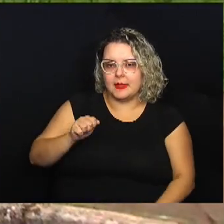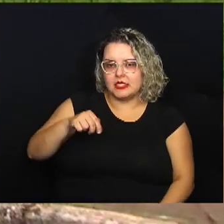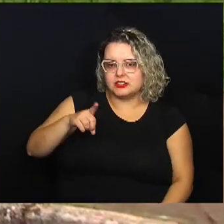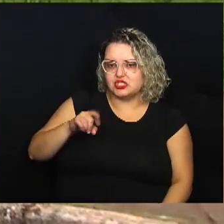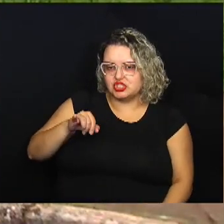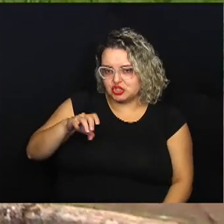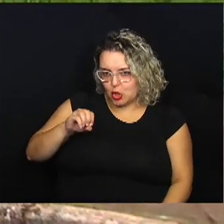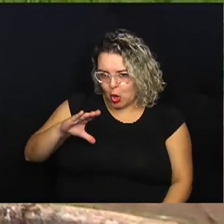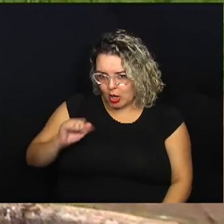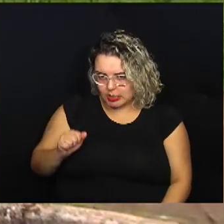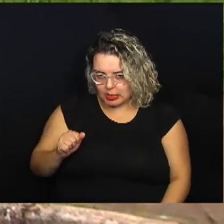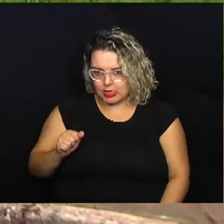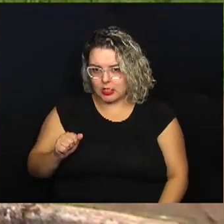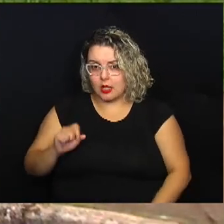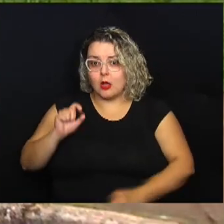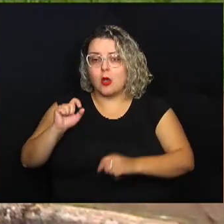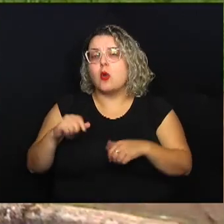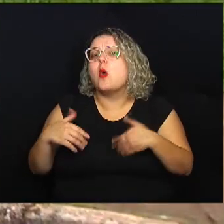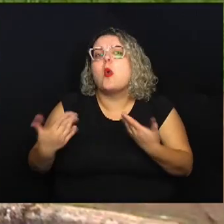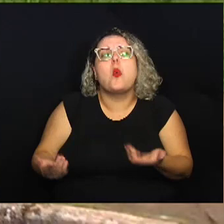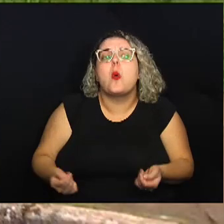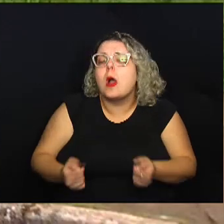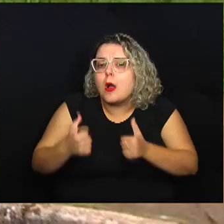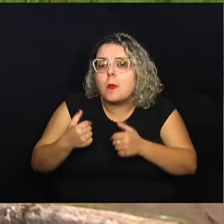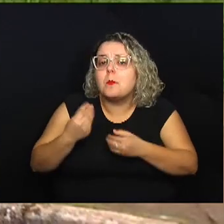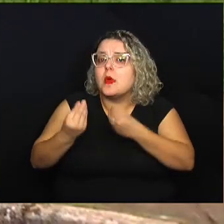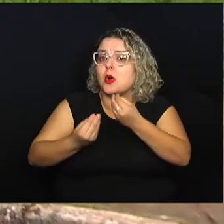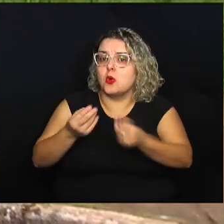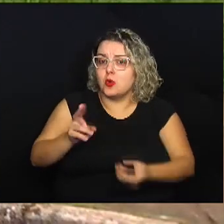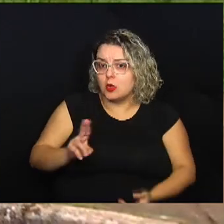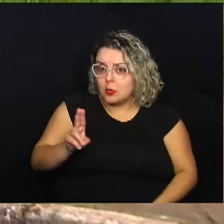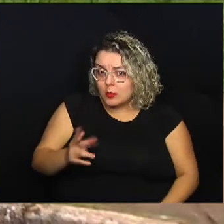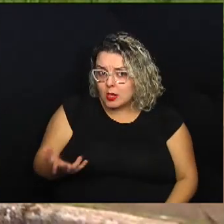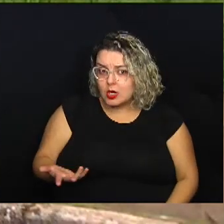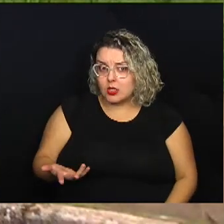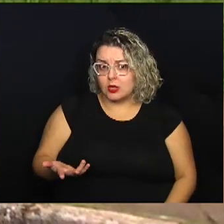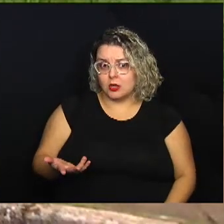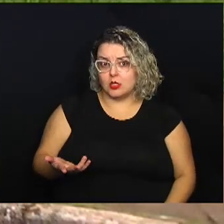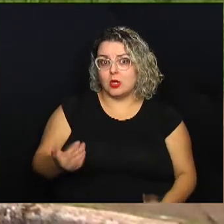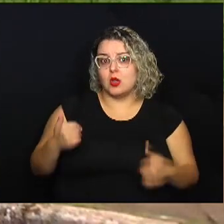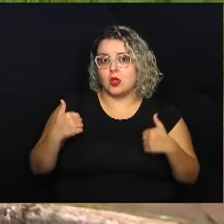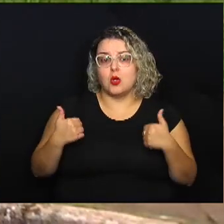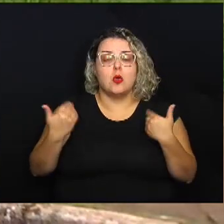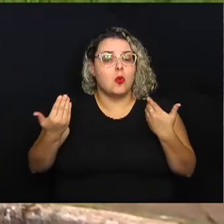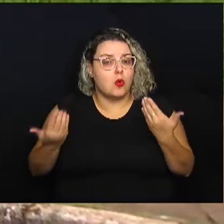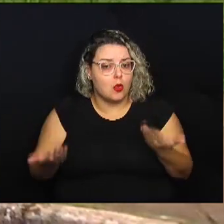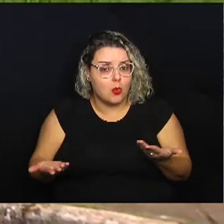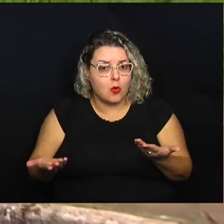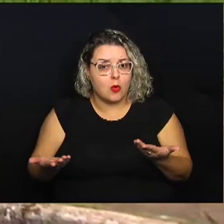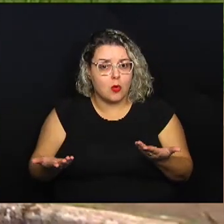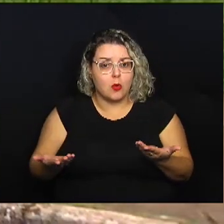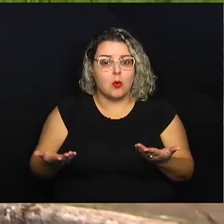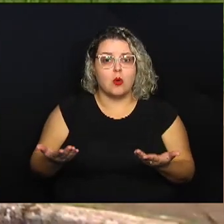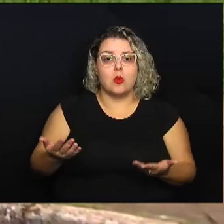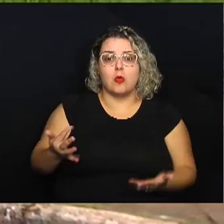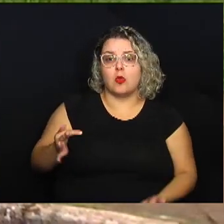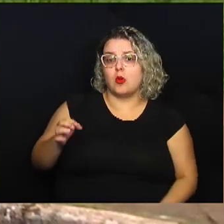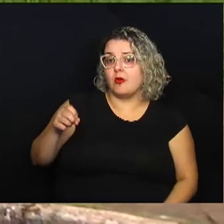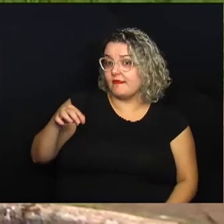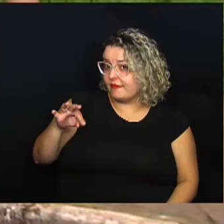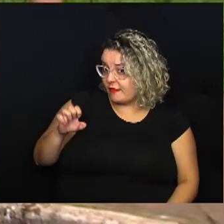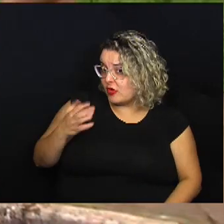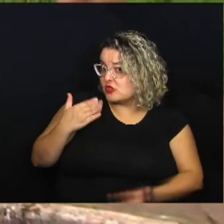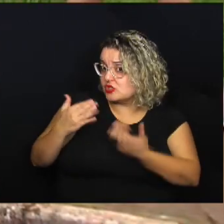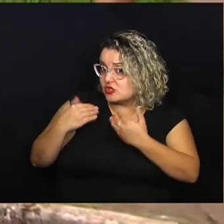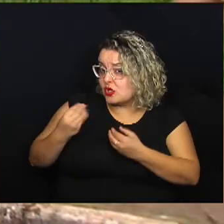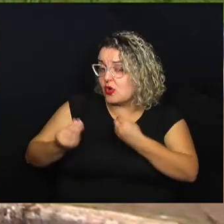né? Como que ela é usada, qual que é a fonte de alimentação dela, como que ela